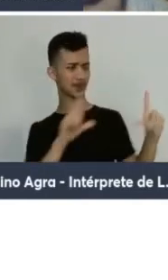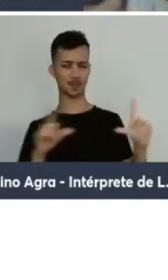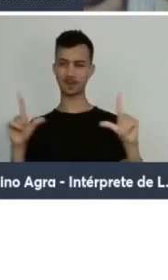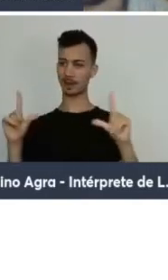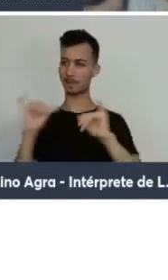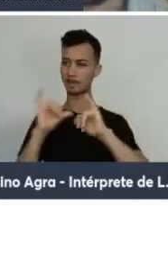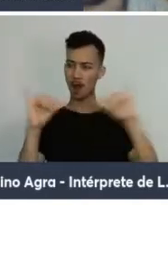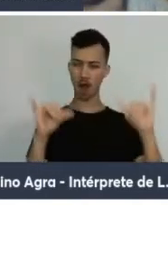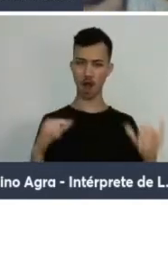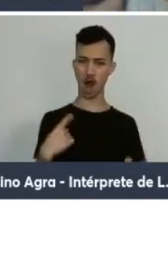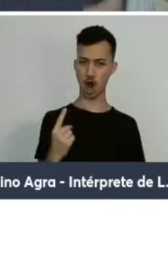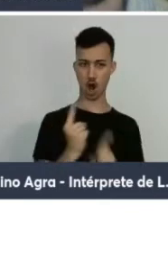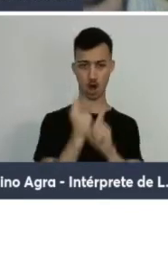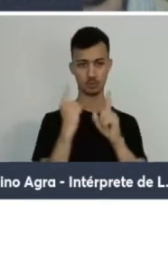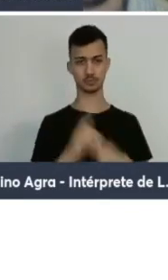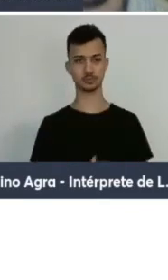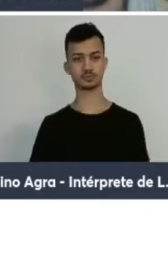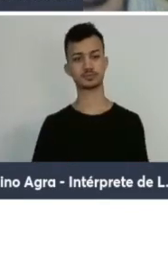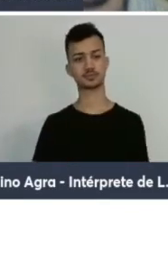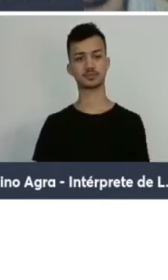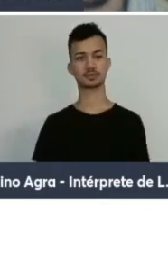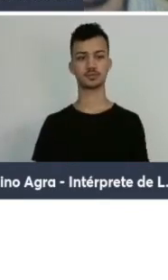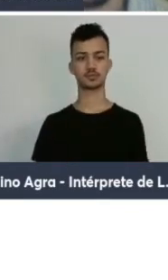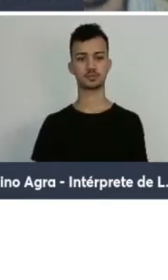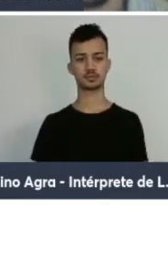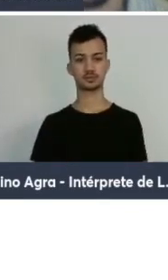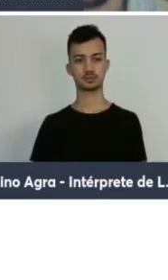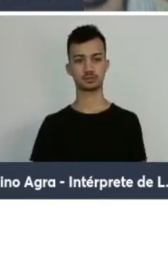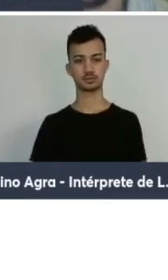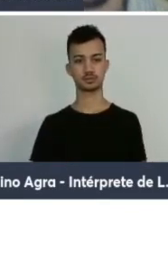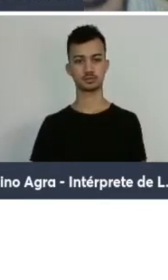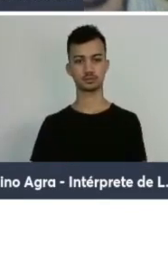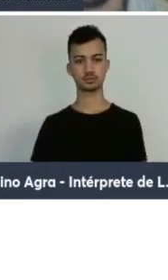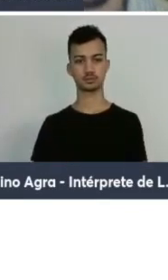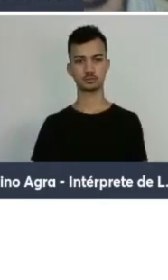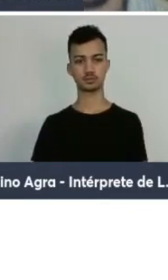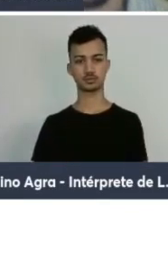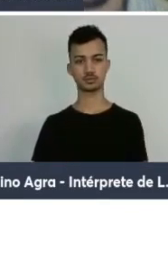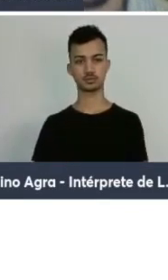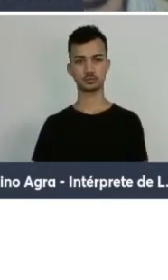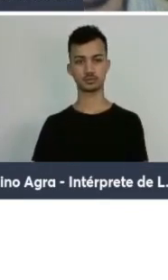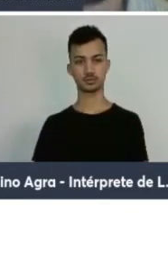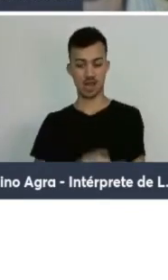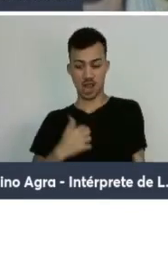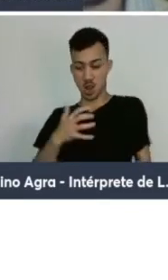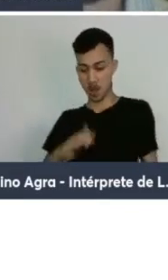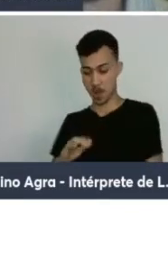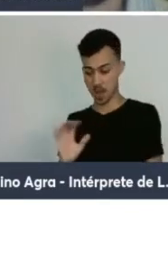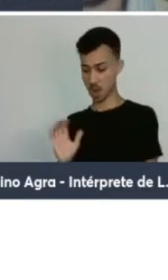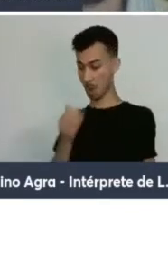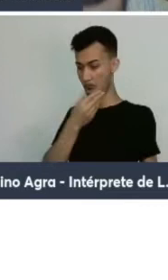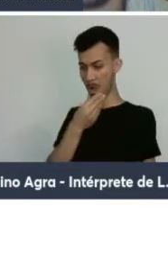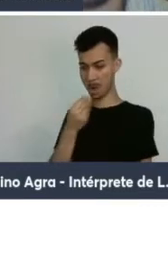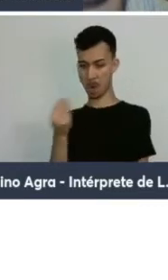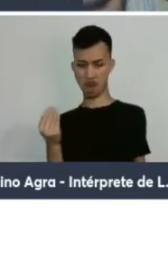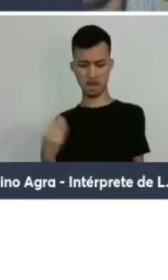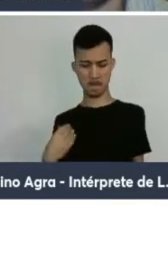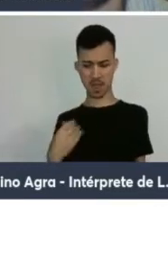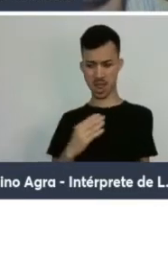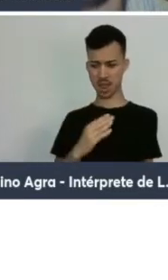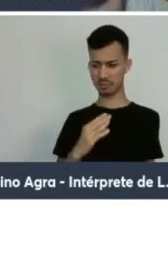mim já foi uma coisa que, né, eu não queria ser homem e também não queria ser a mulherzinha numa relação, então eu já fiquei meio